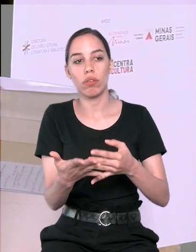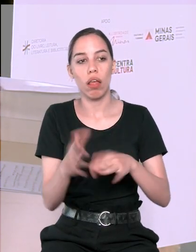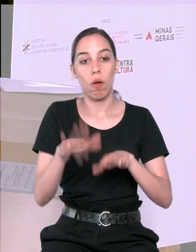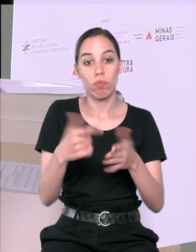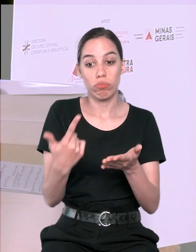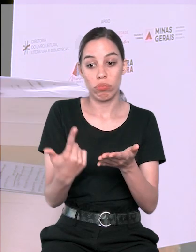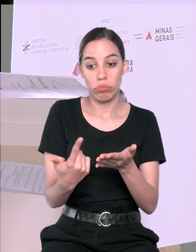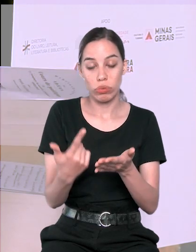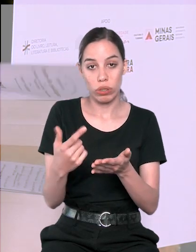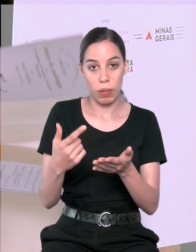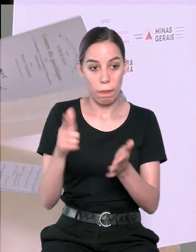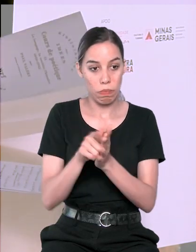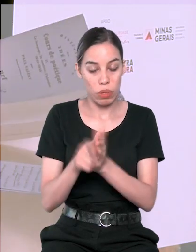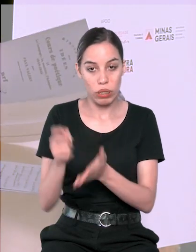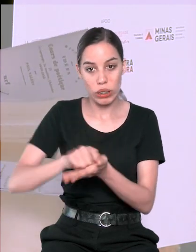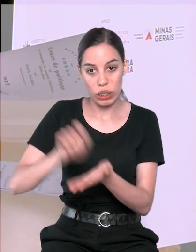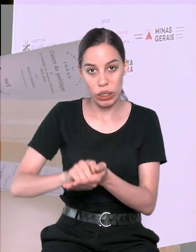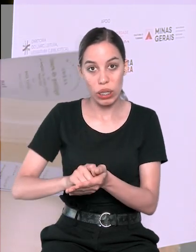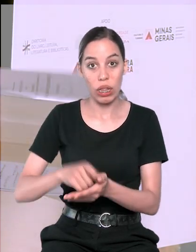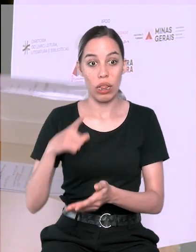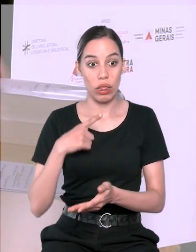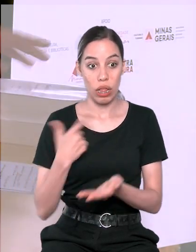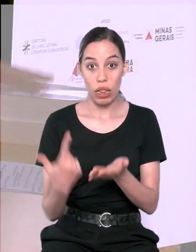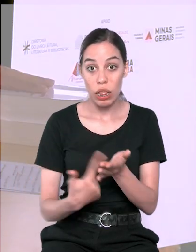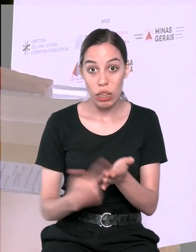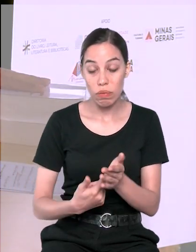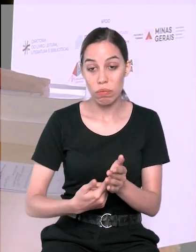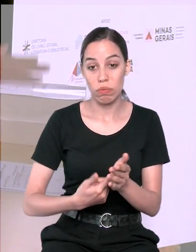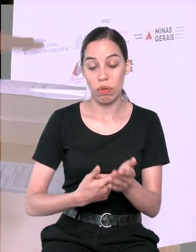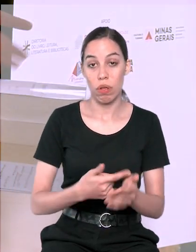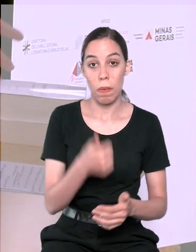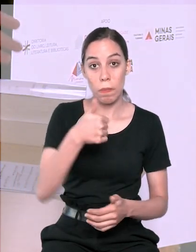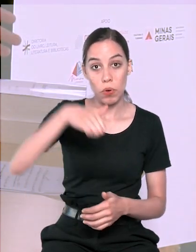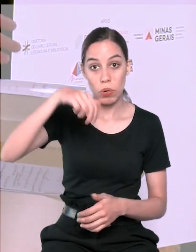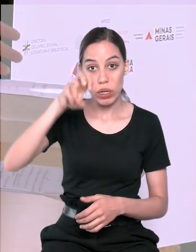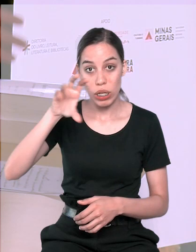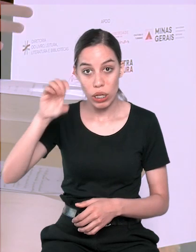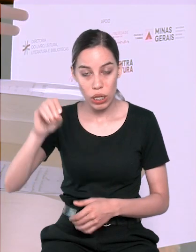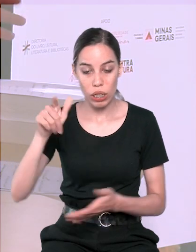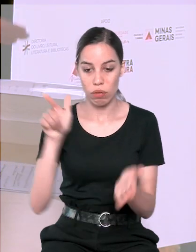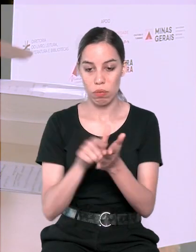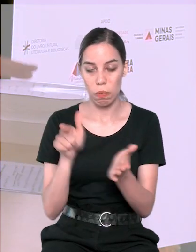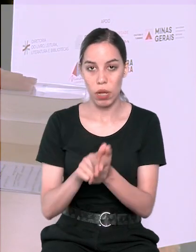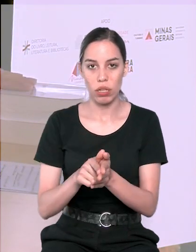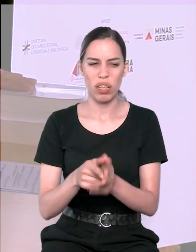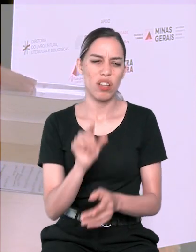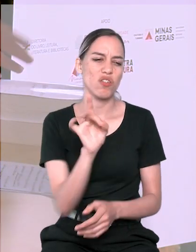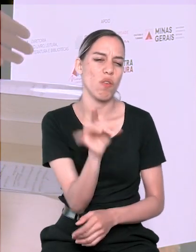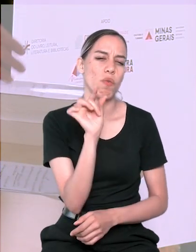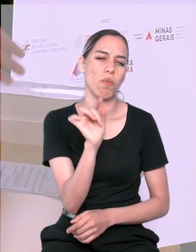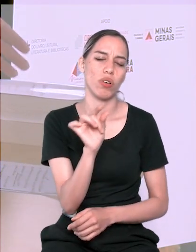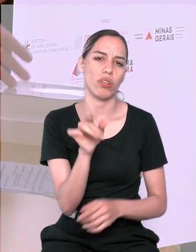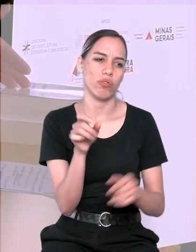foram encontrados e que deram esses 2 volumes de 1.500 páginas das aulas do Valéry. Mas isso aqui é só um pouco do que se tem, né? E